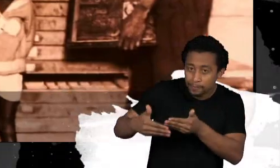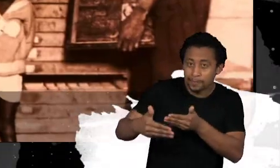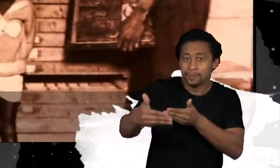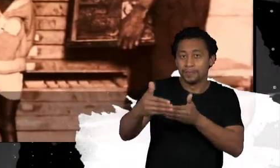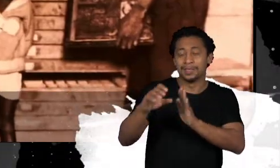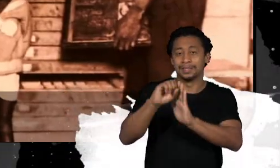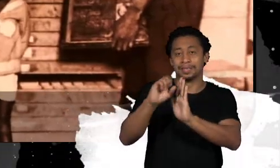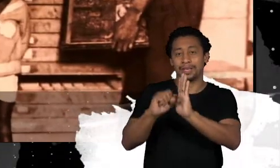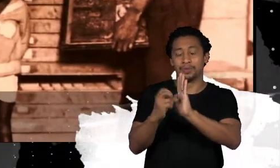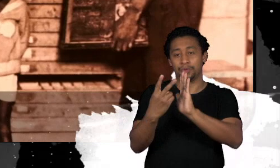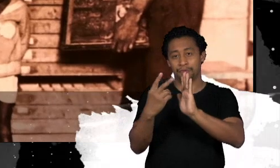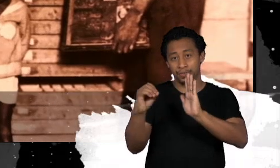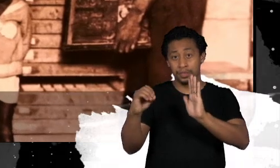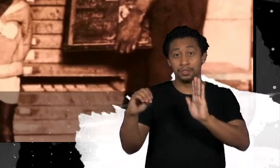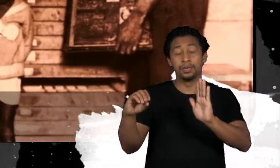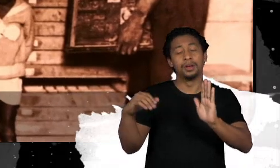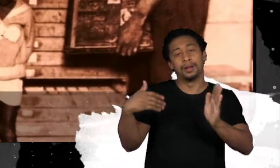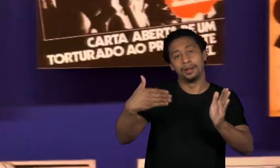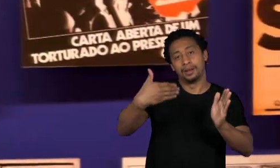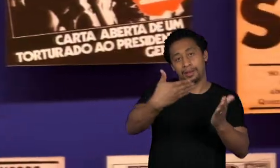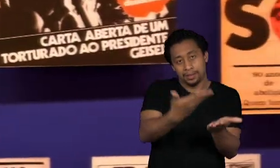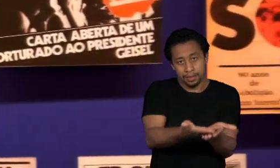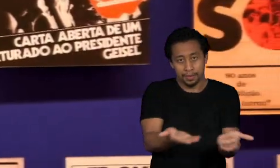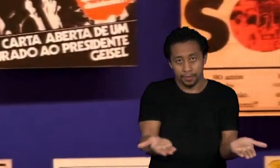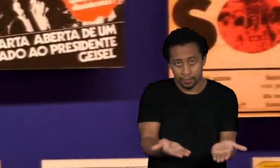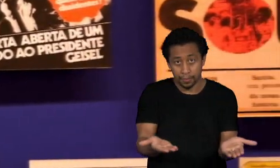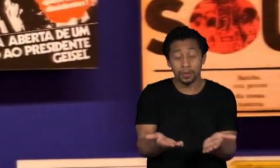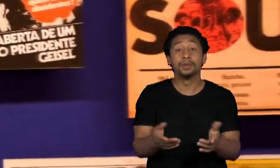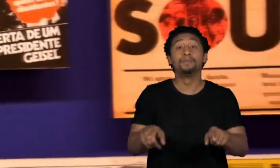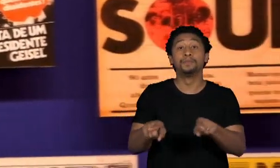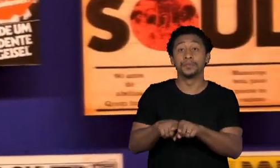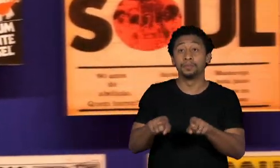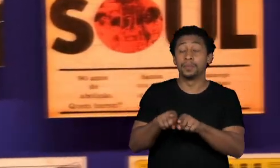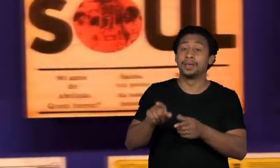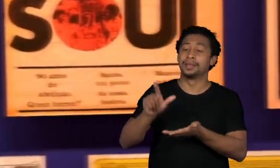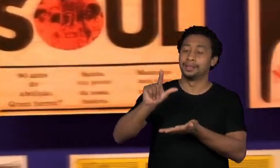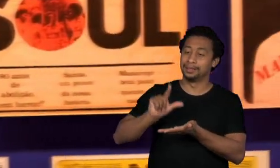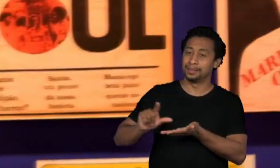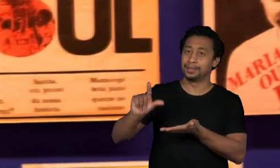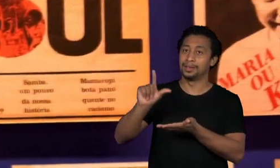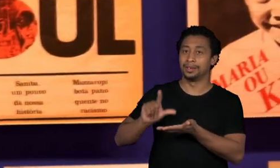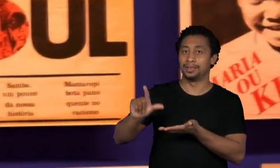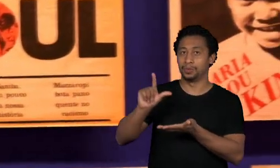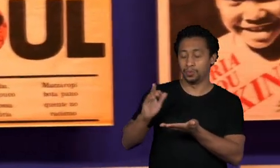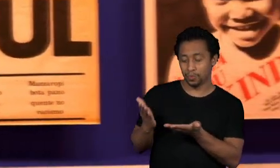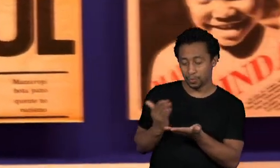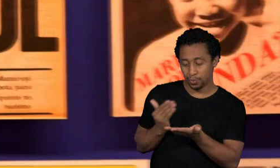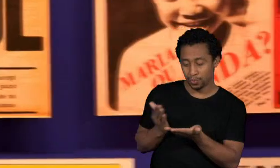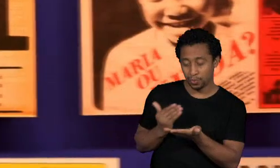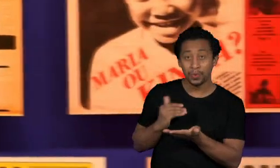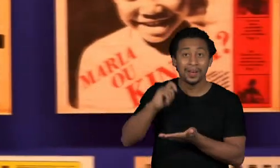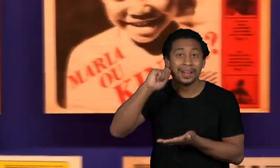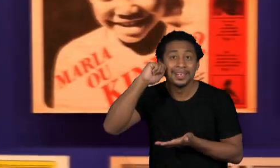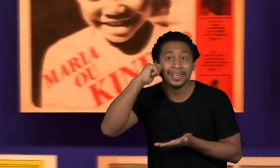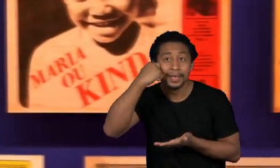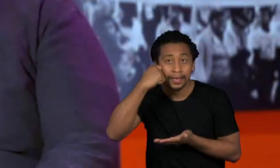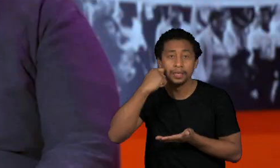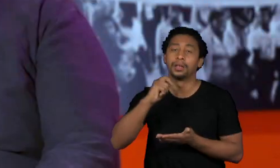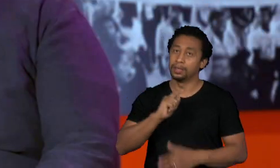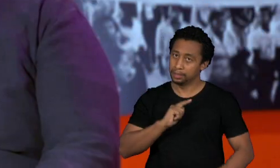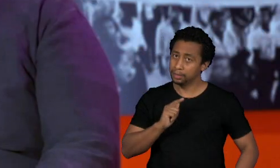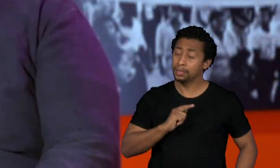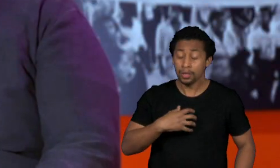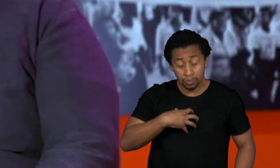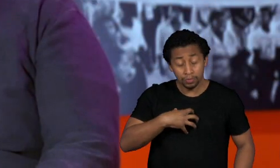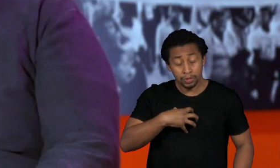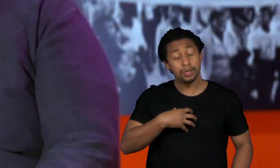XX até os nossos dias. Também a literatura negra é importante que o público conheça como uma forma de expressão